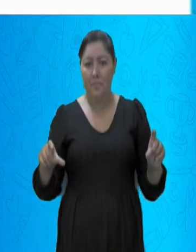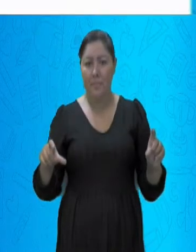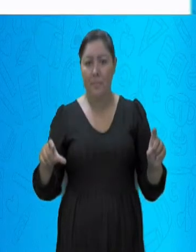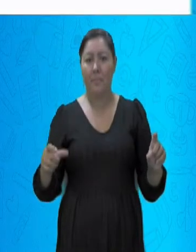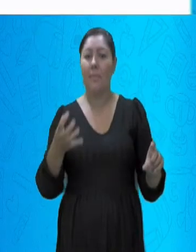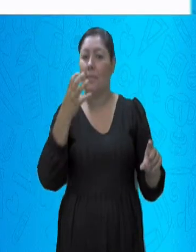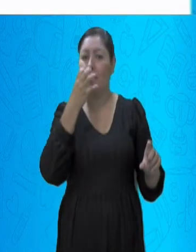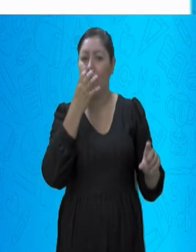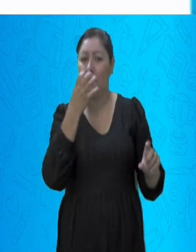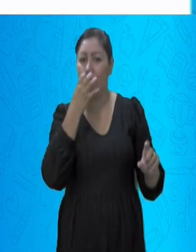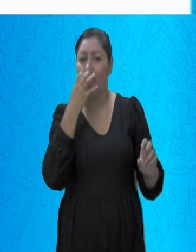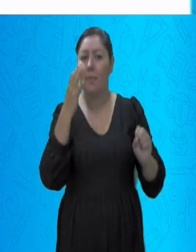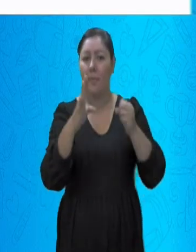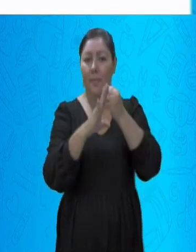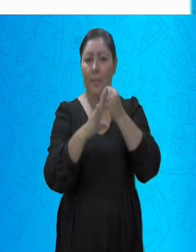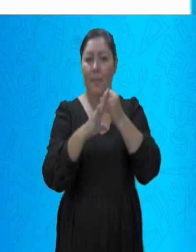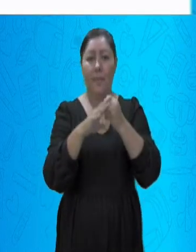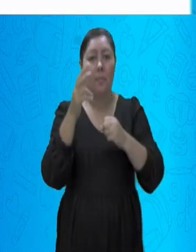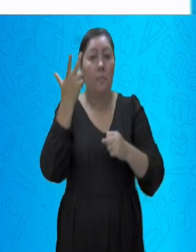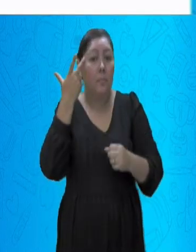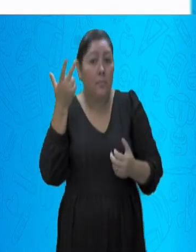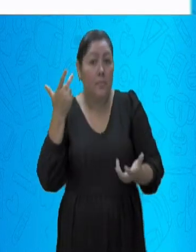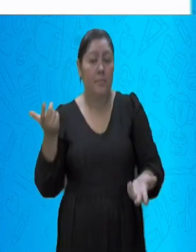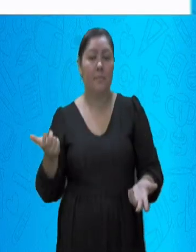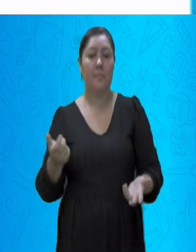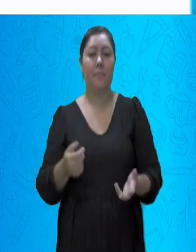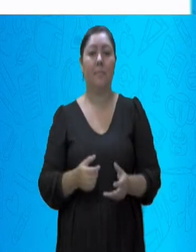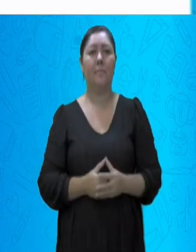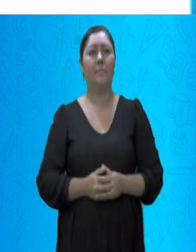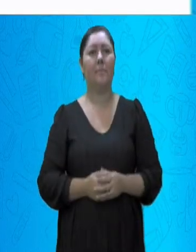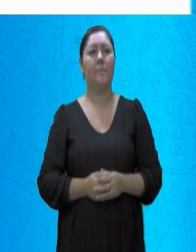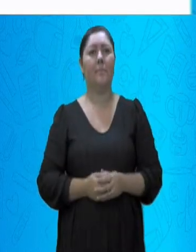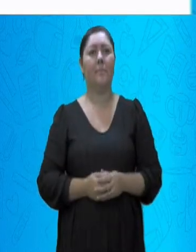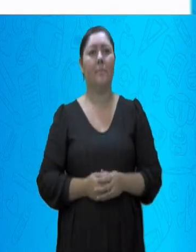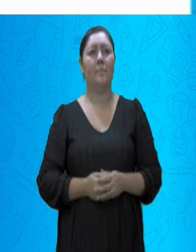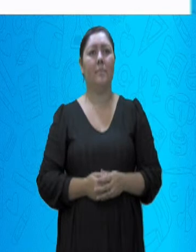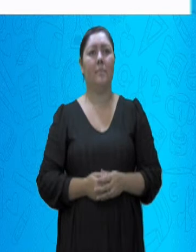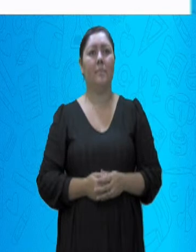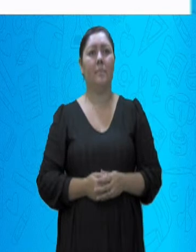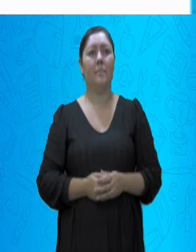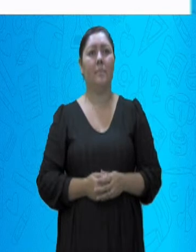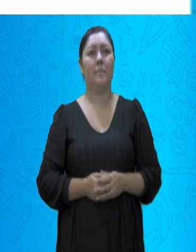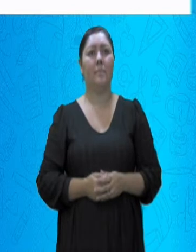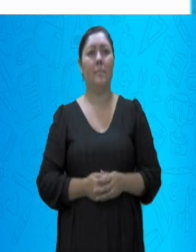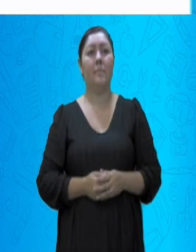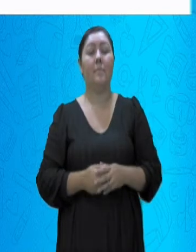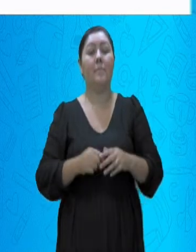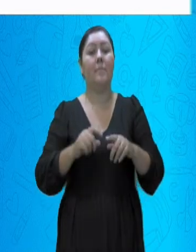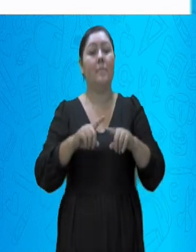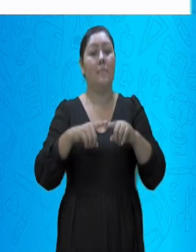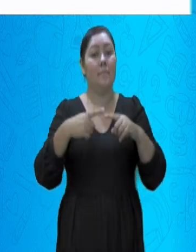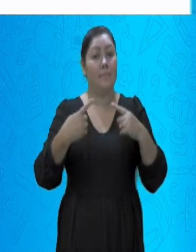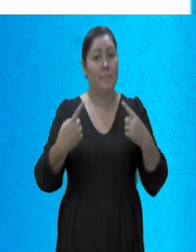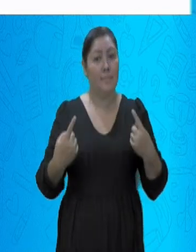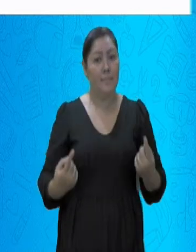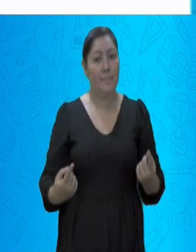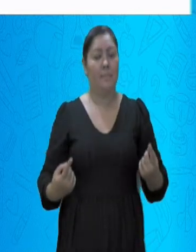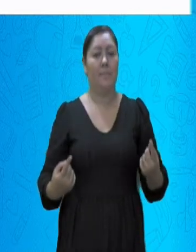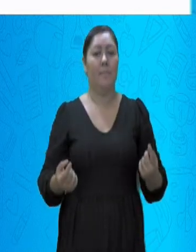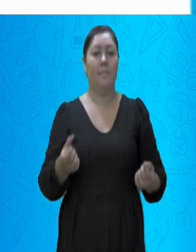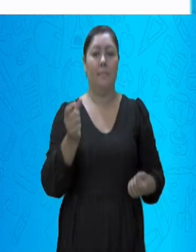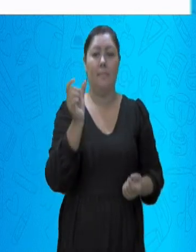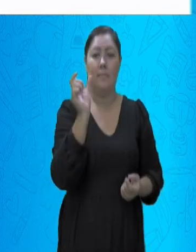comum. Se a gente for olhar cachorro aqui e falar sobre cachorro aqui, é comum, mas a forma de